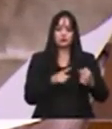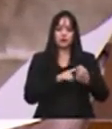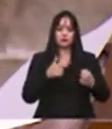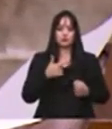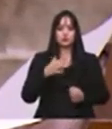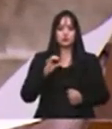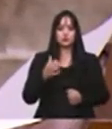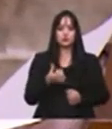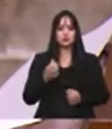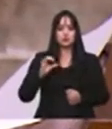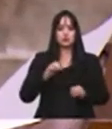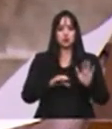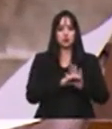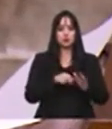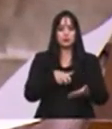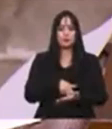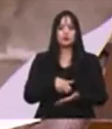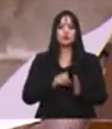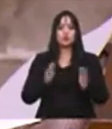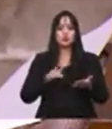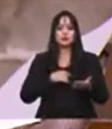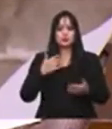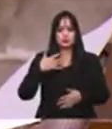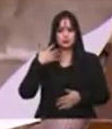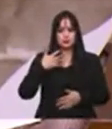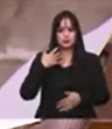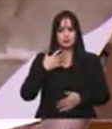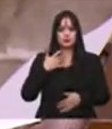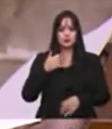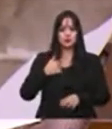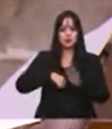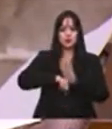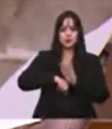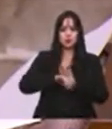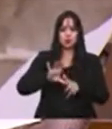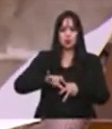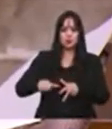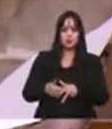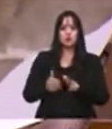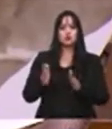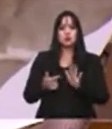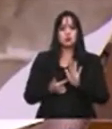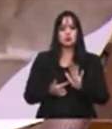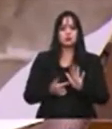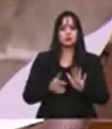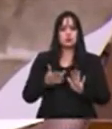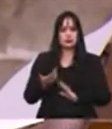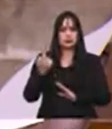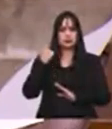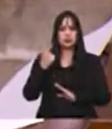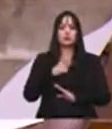29 e 69 do Código Penal. Contemplados nesta sustentação oral, os delitos de corrupção passiva qualificada, crime